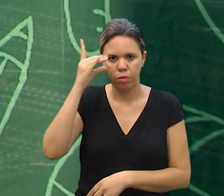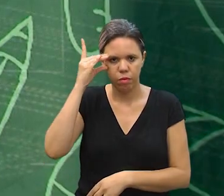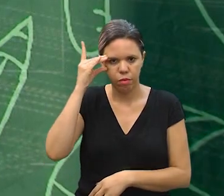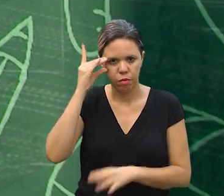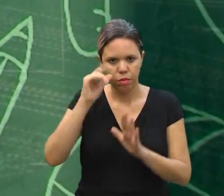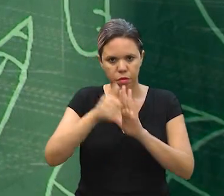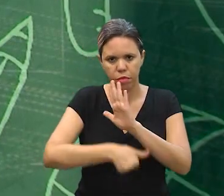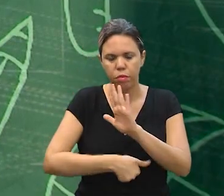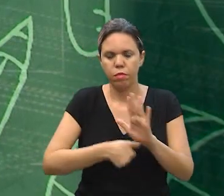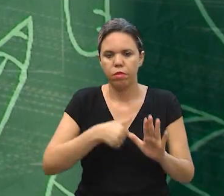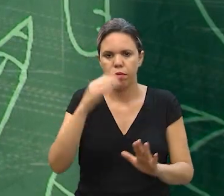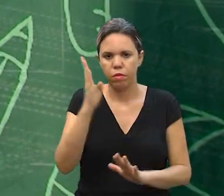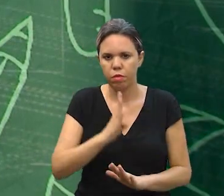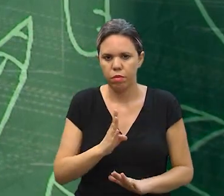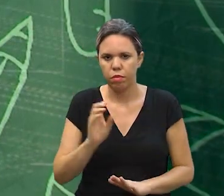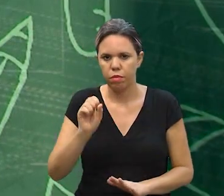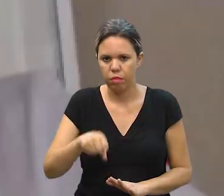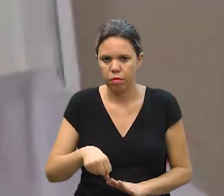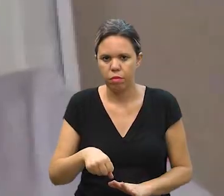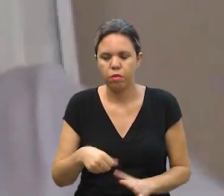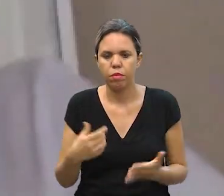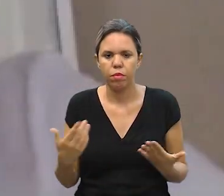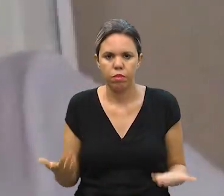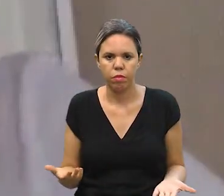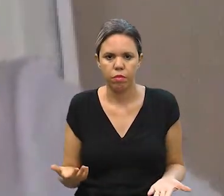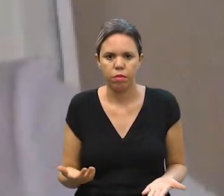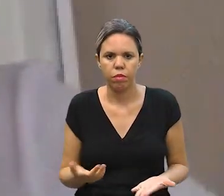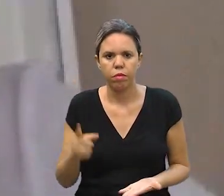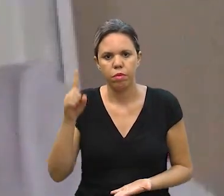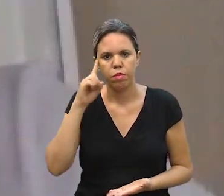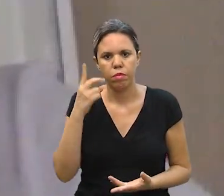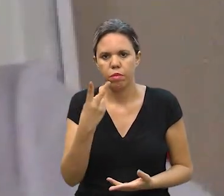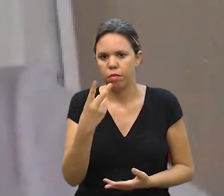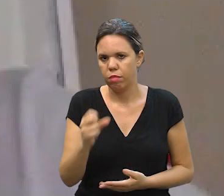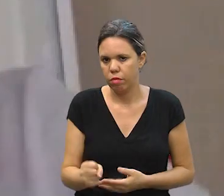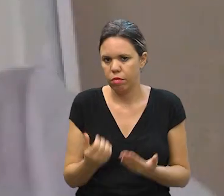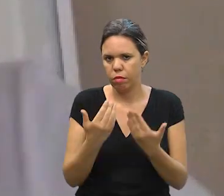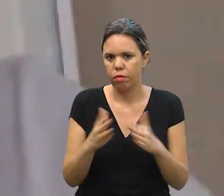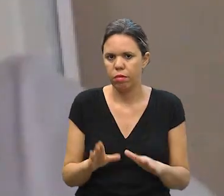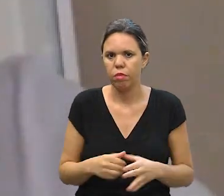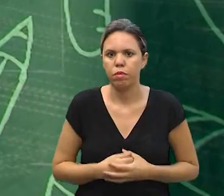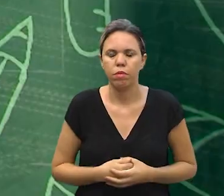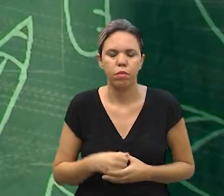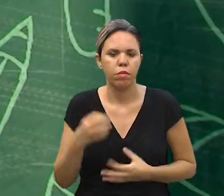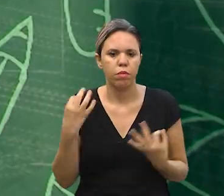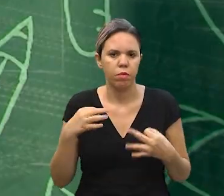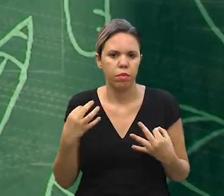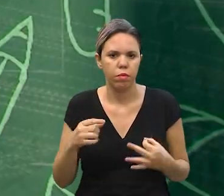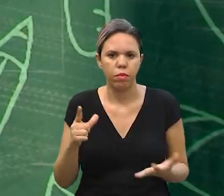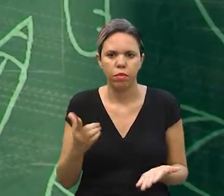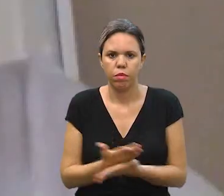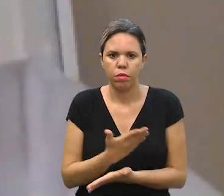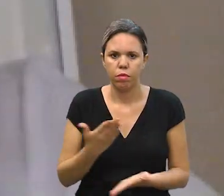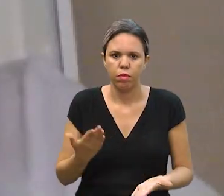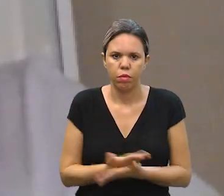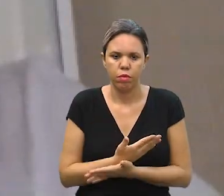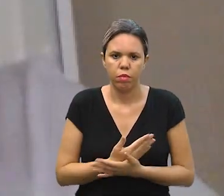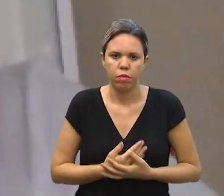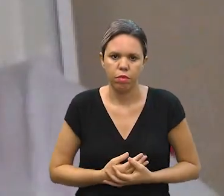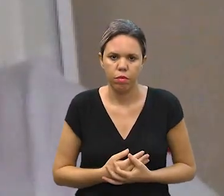do Brasil, né? Sim. Então, veja, no dia 28 nós lançamos. Perfeito. O livro